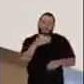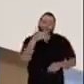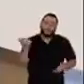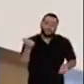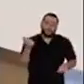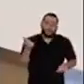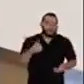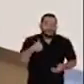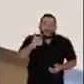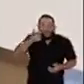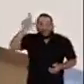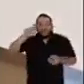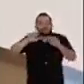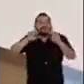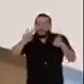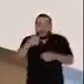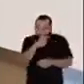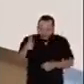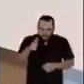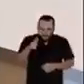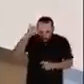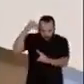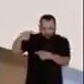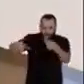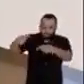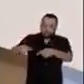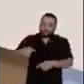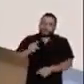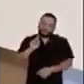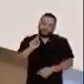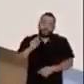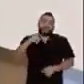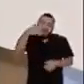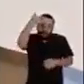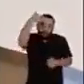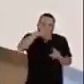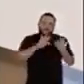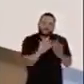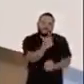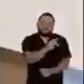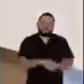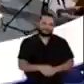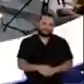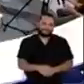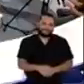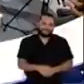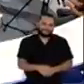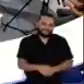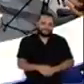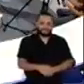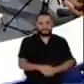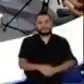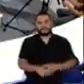a culpa não é da política é política está provocando esse enfrentamento olhar eu falei